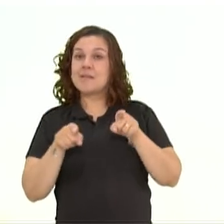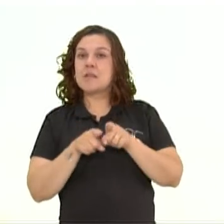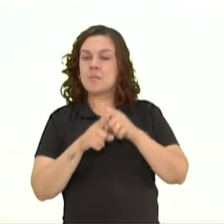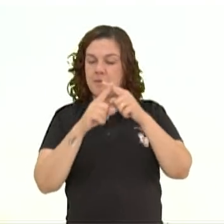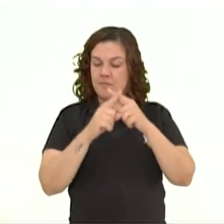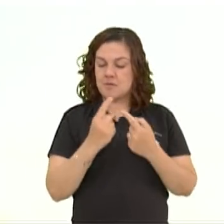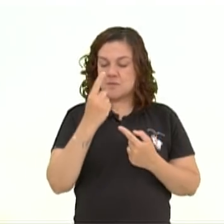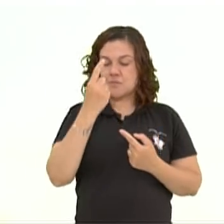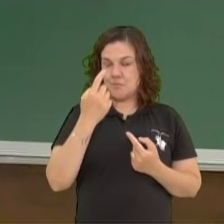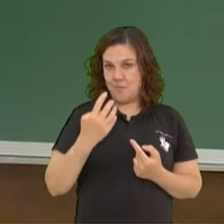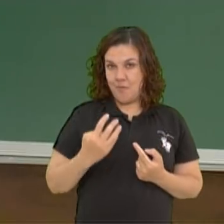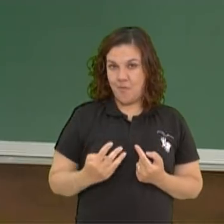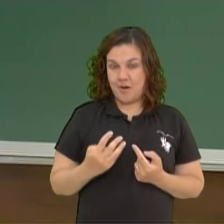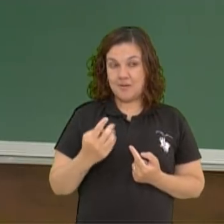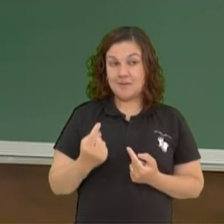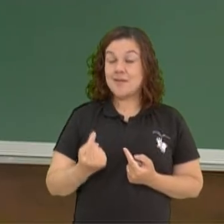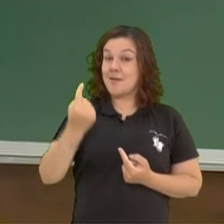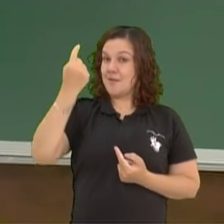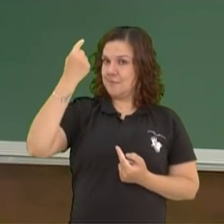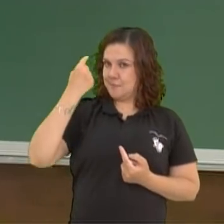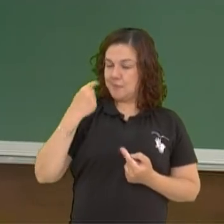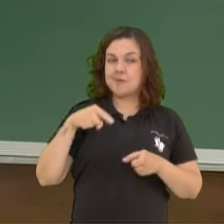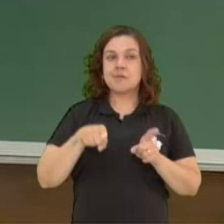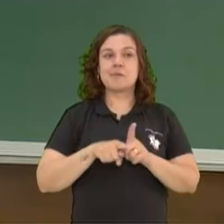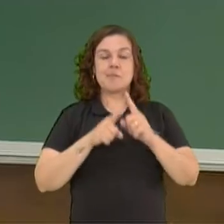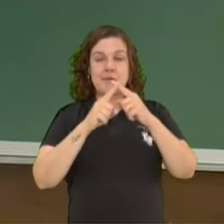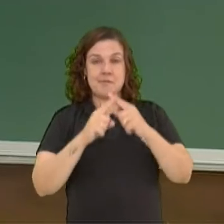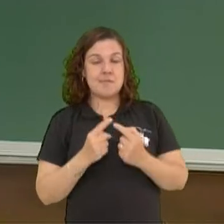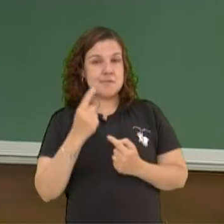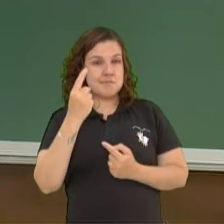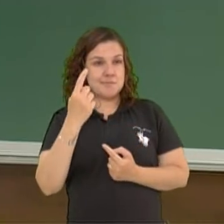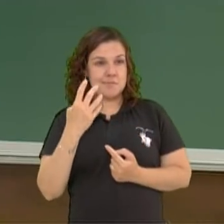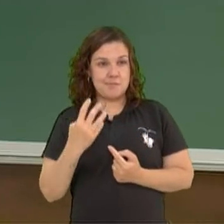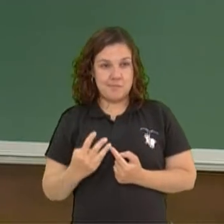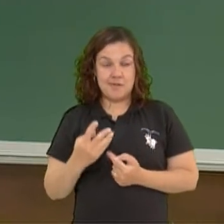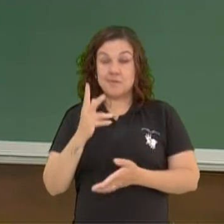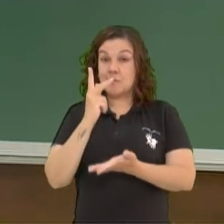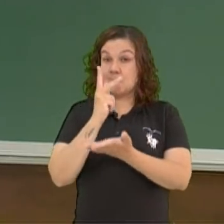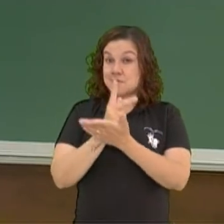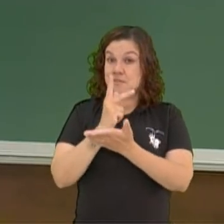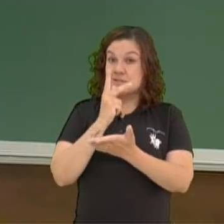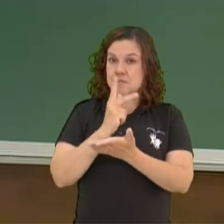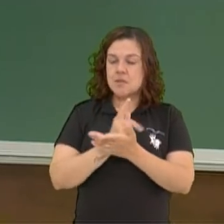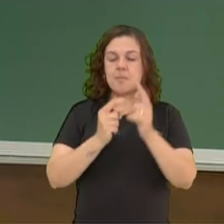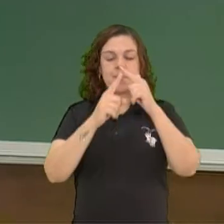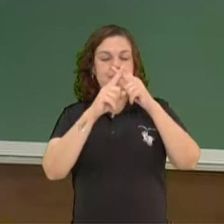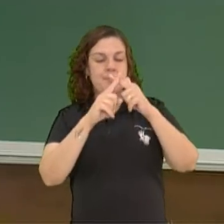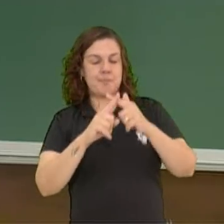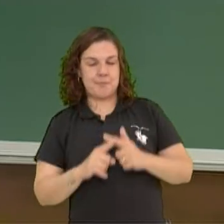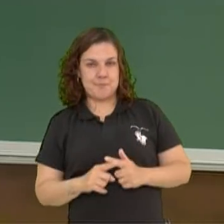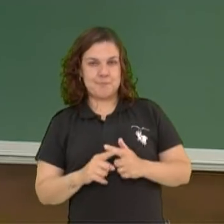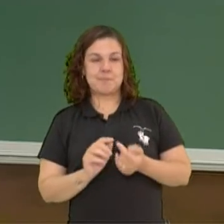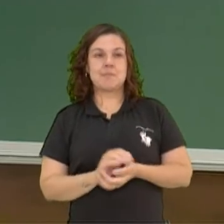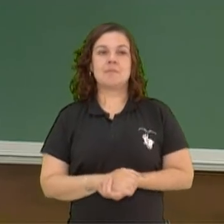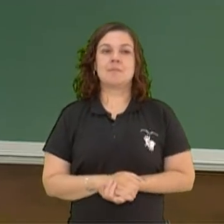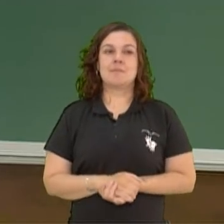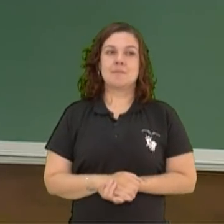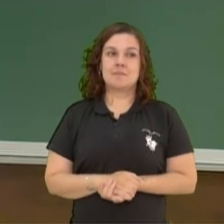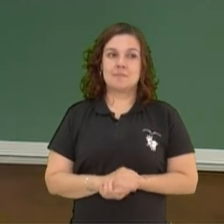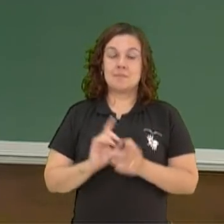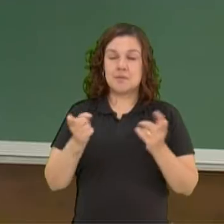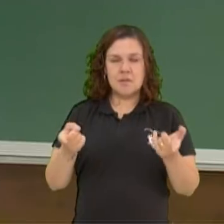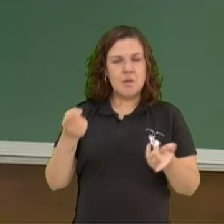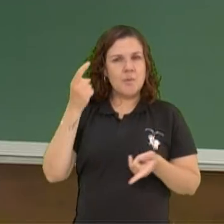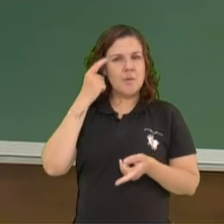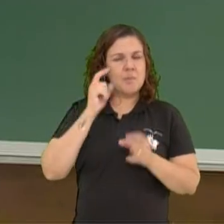1/4. Em relação à hora anterior, vezes 1/4. Então, sempre eu vou fazendo o quê? Uma multiplicação, tá? E isso